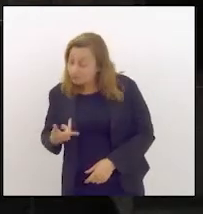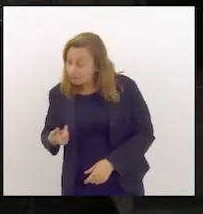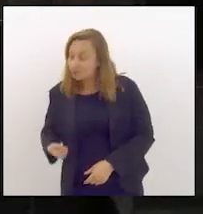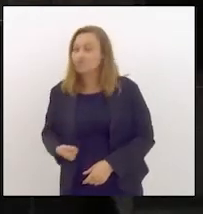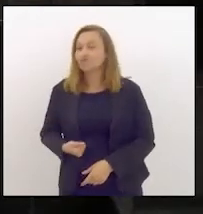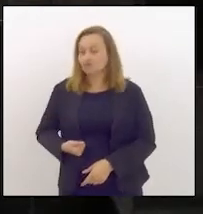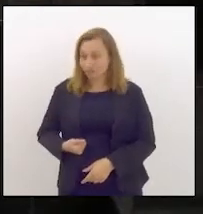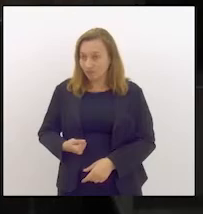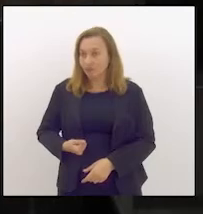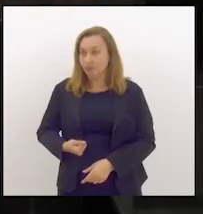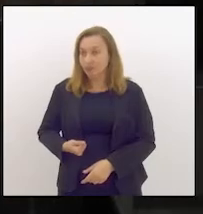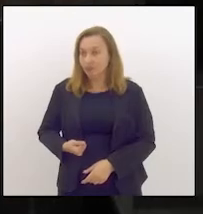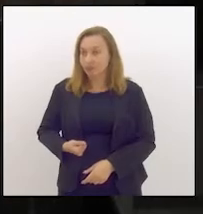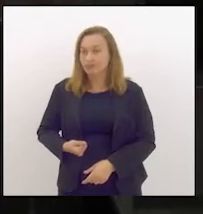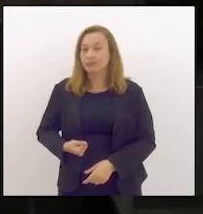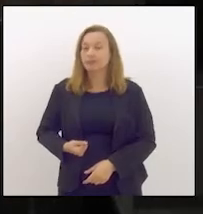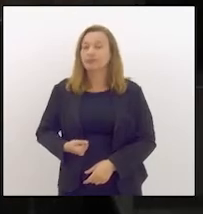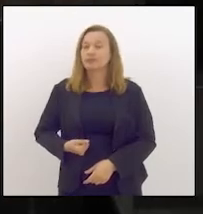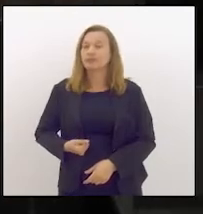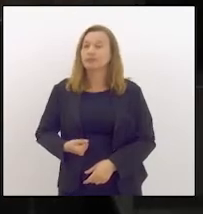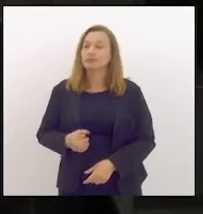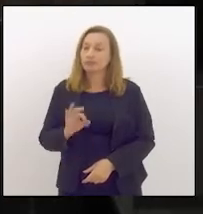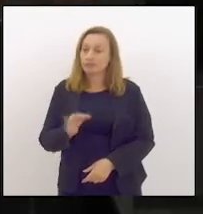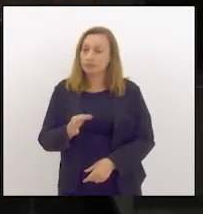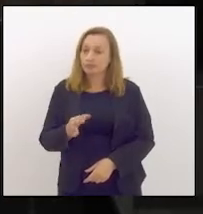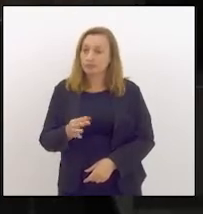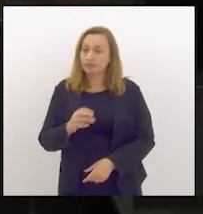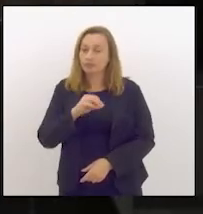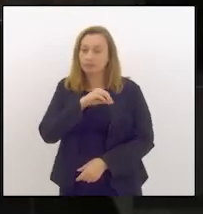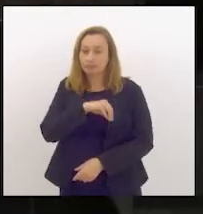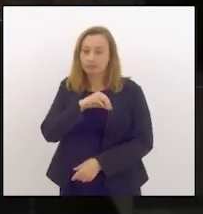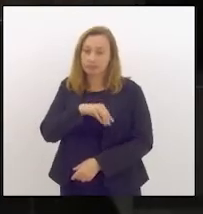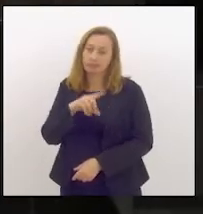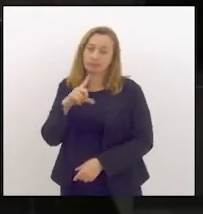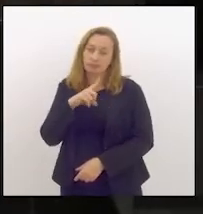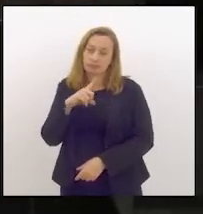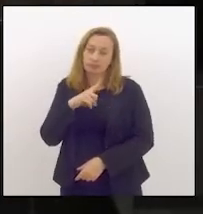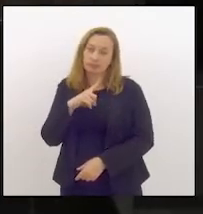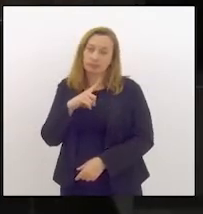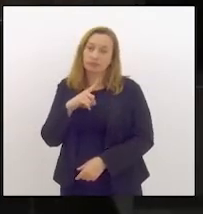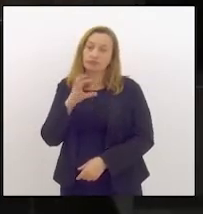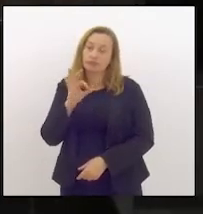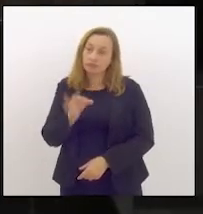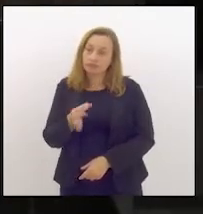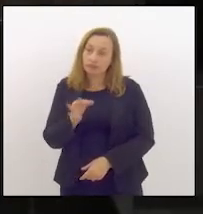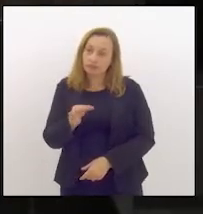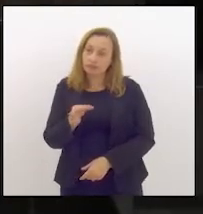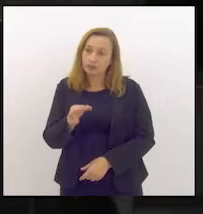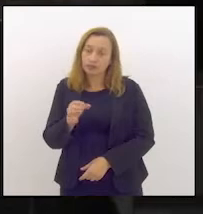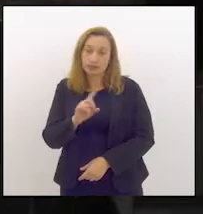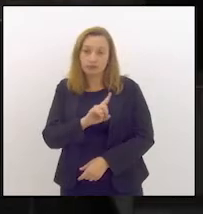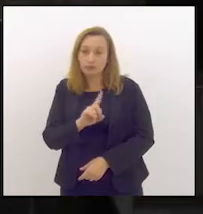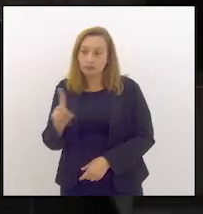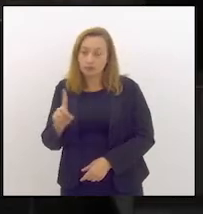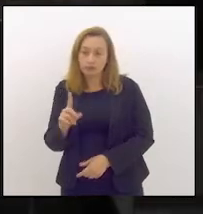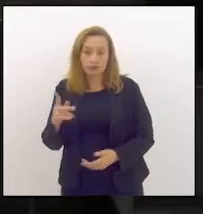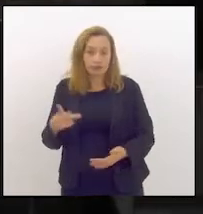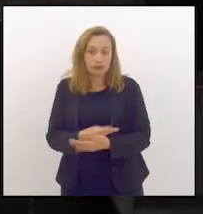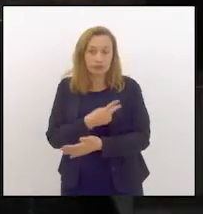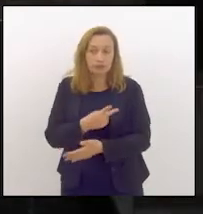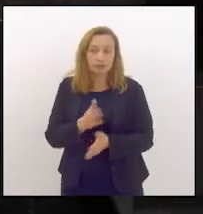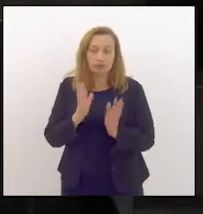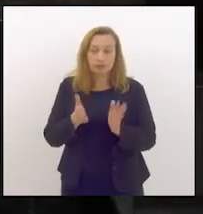qualificados e justamente remunerados exatamente o que não ocorre hoje